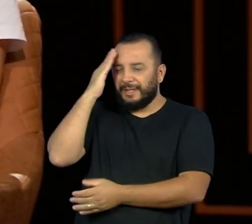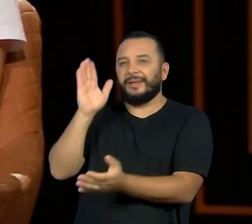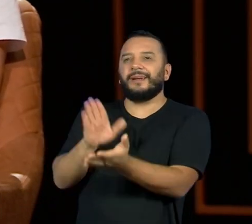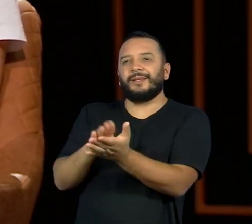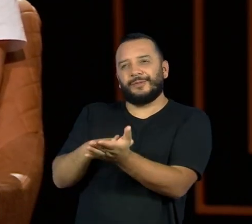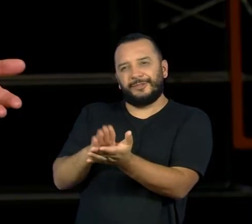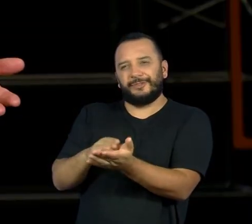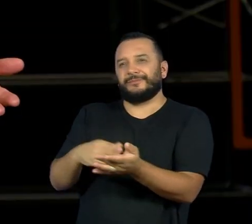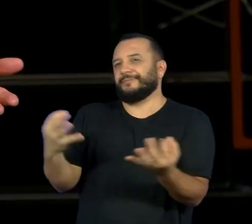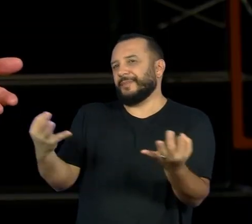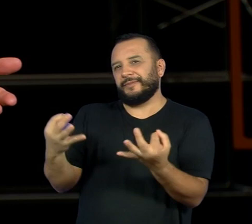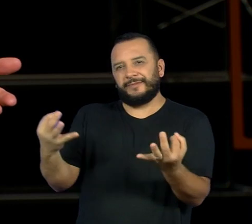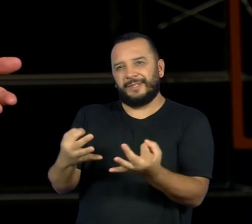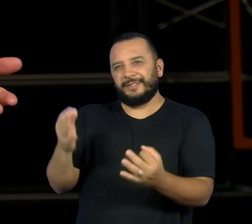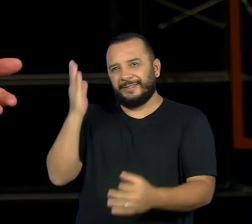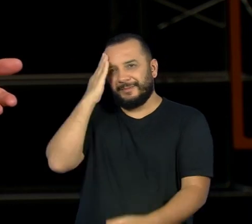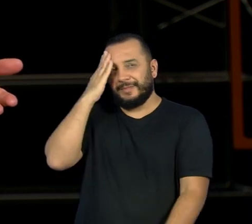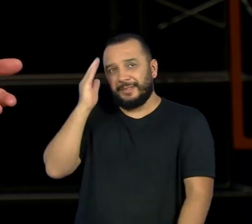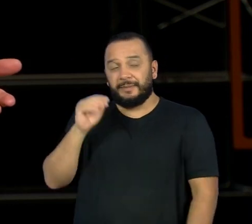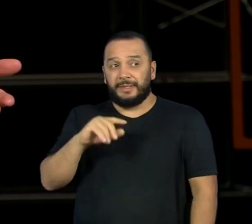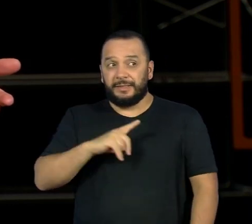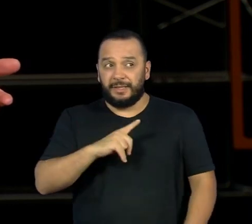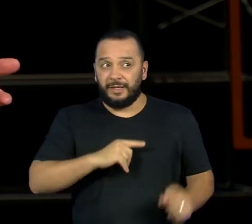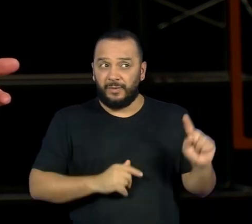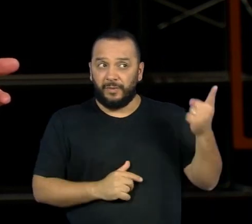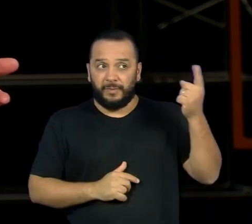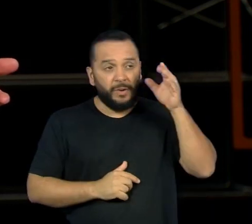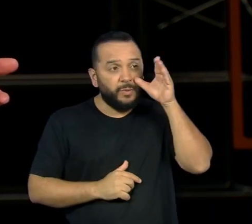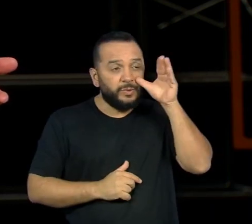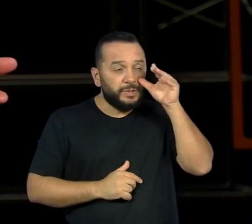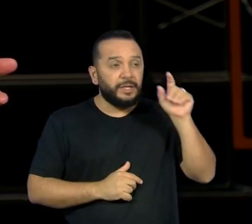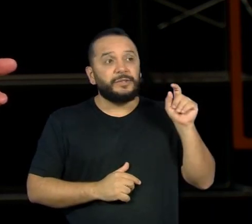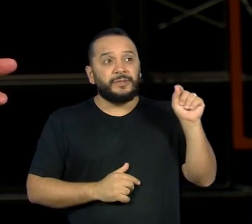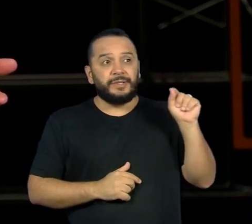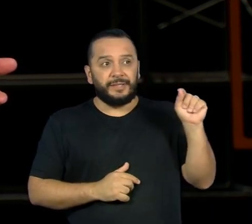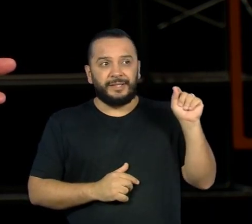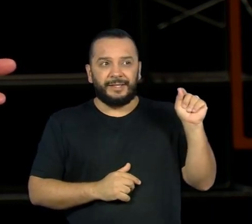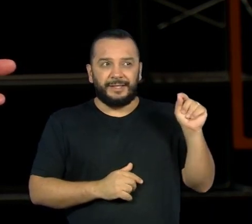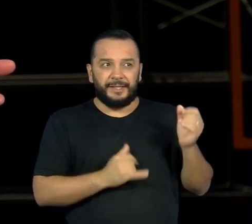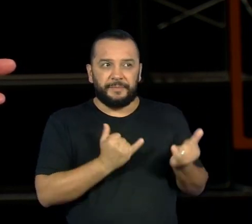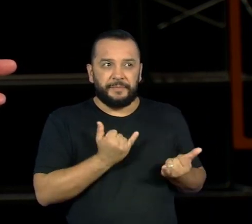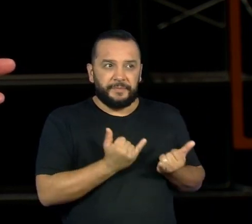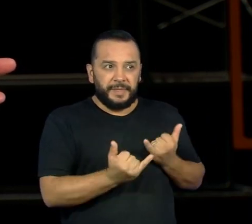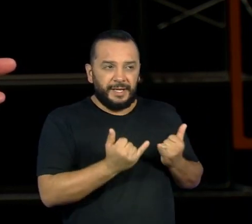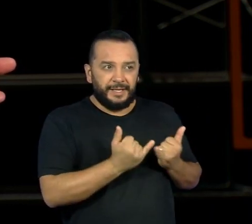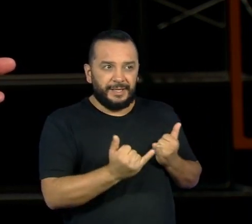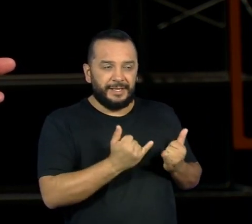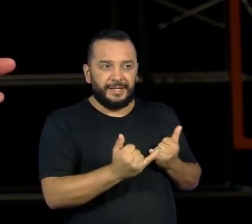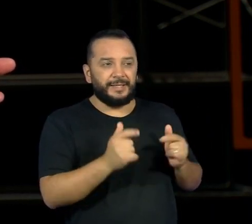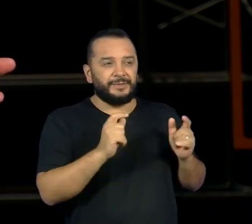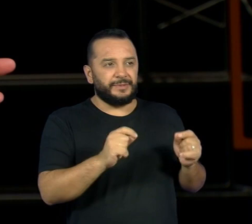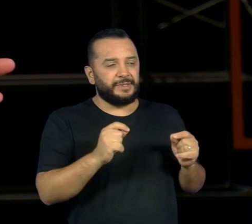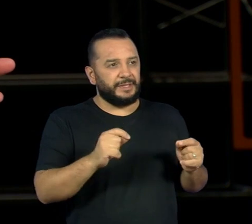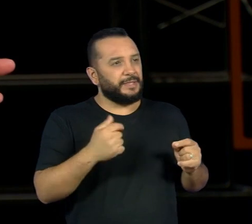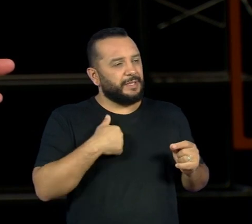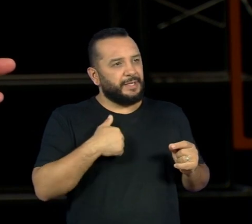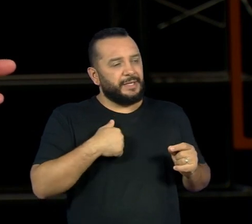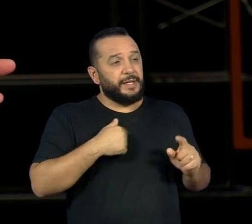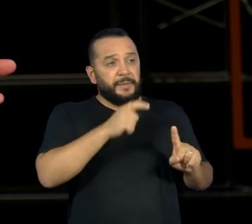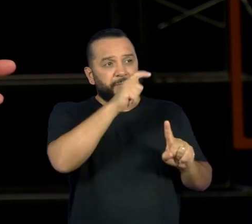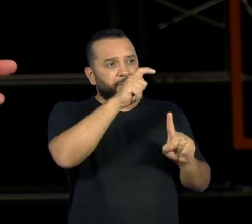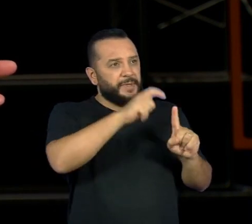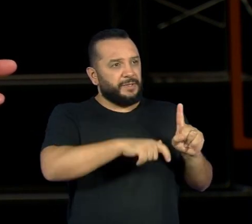como ninguém. Agora, tem uma curiosidade sobre o Abujanra, que é o seguinte, ele sempre me pareceu muito maior do que qualquer personagem